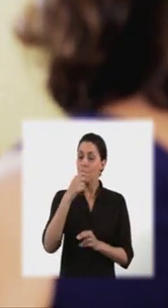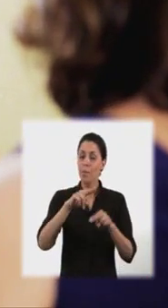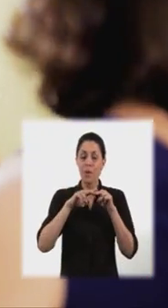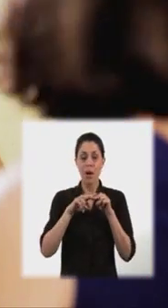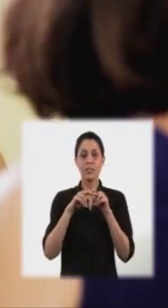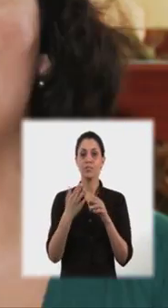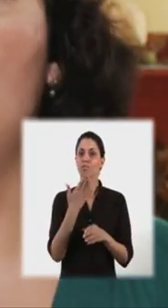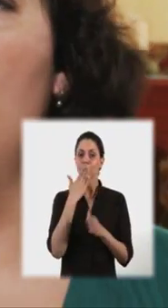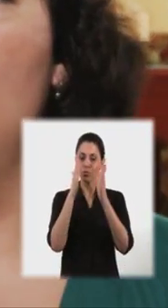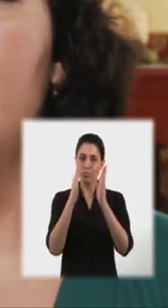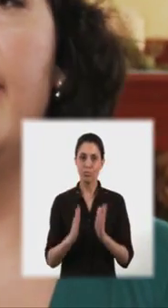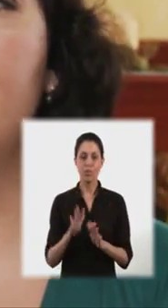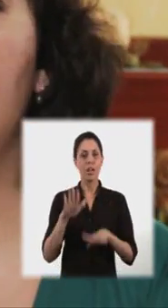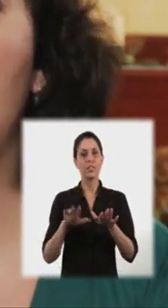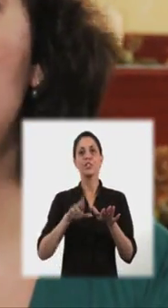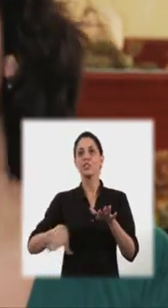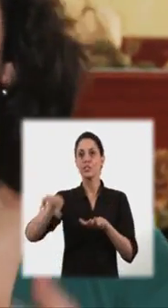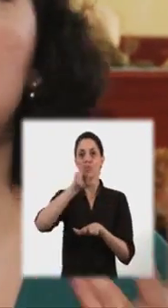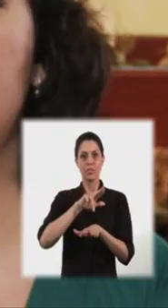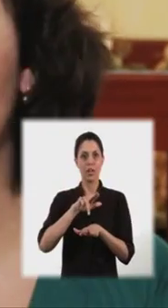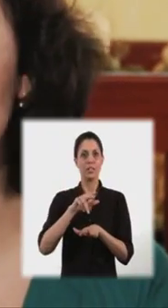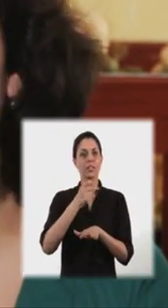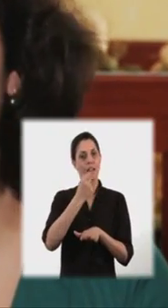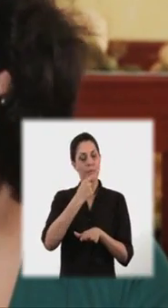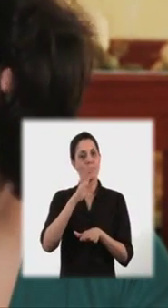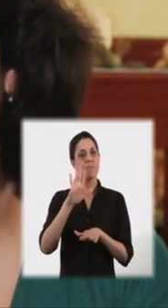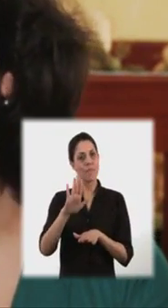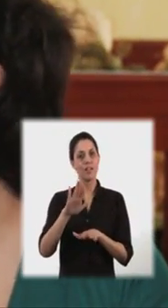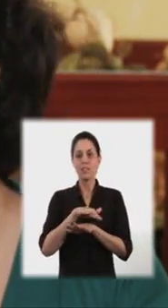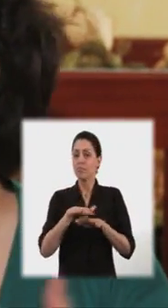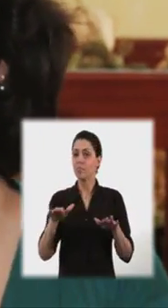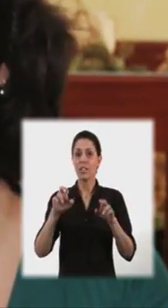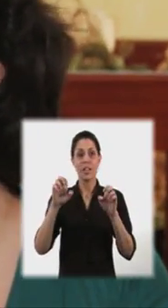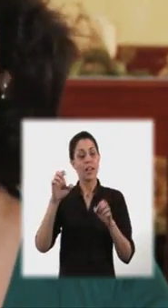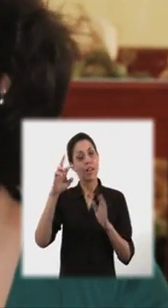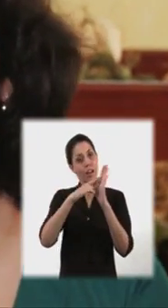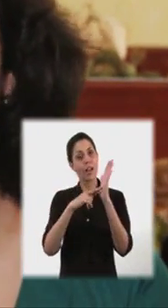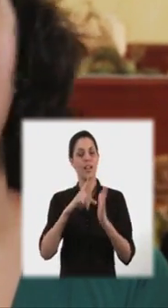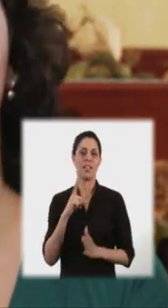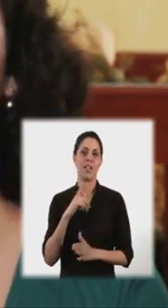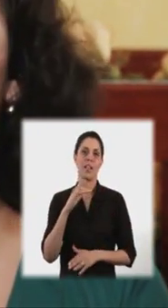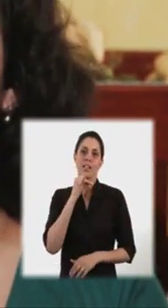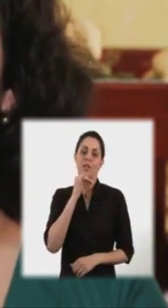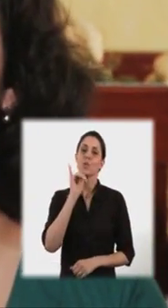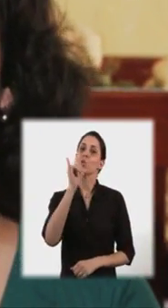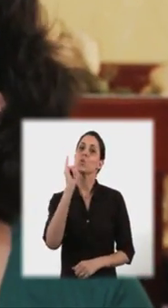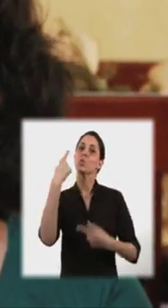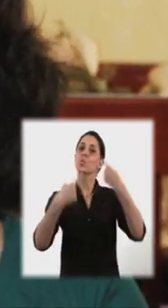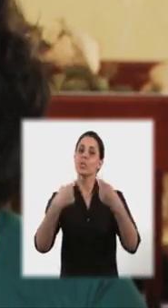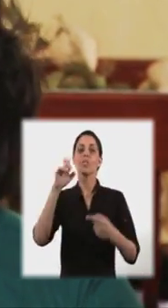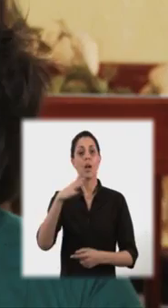remédios. Assim como um discurso político é um gênero textual, oral, assim